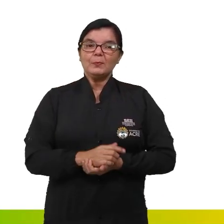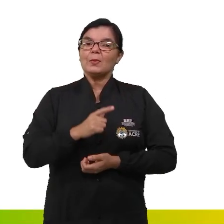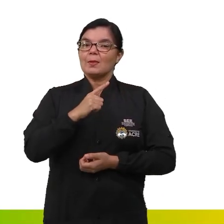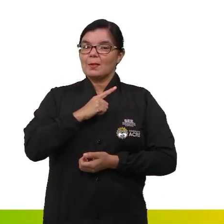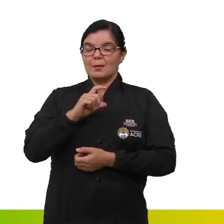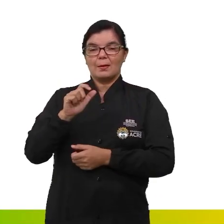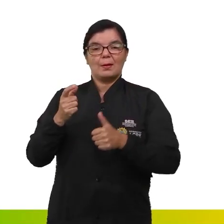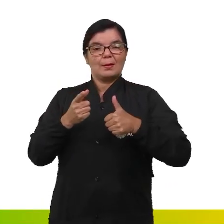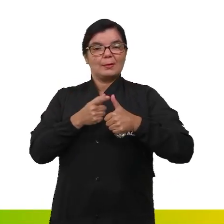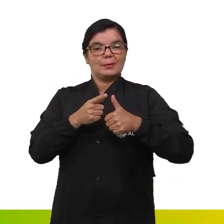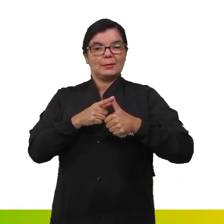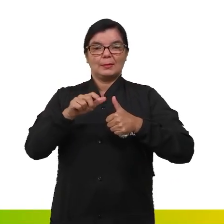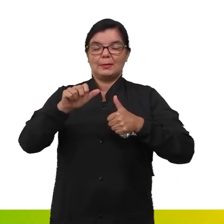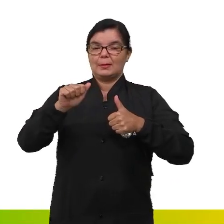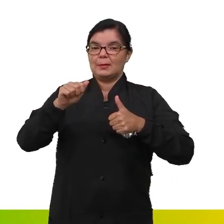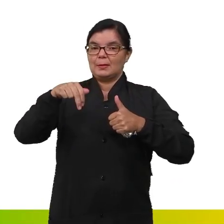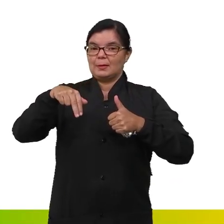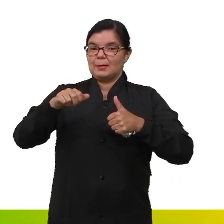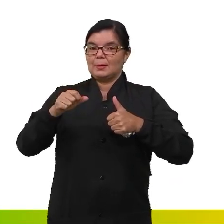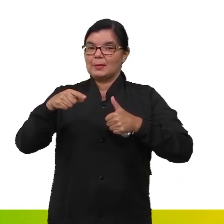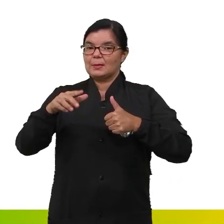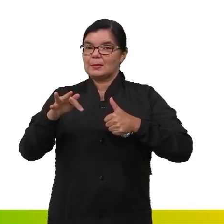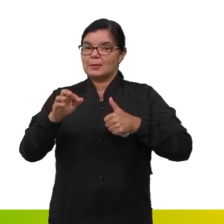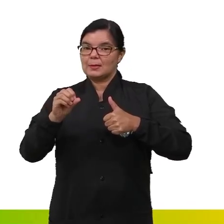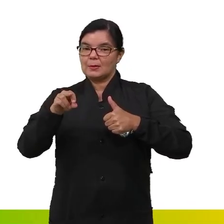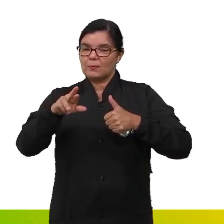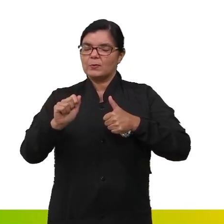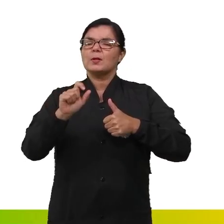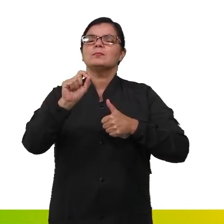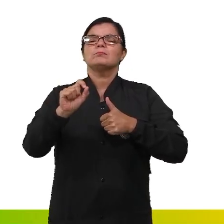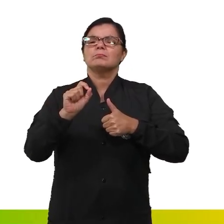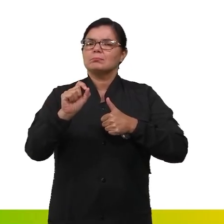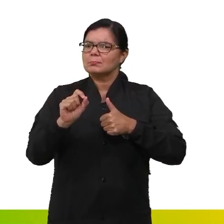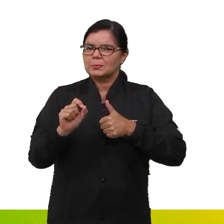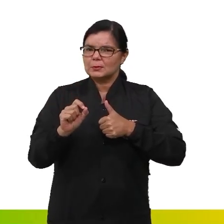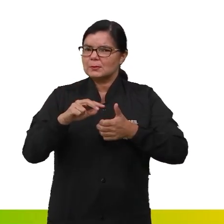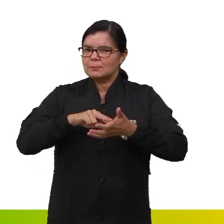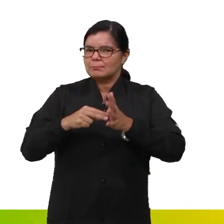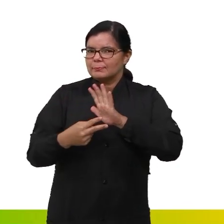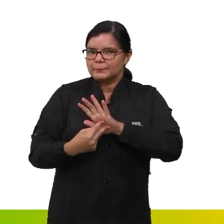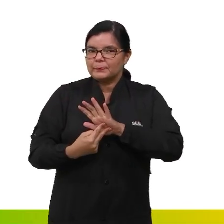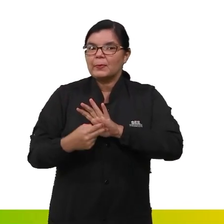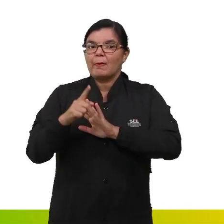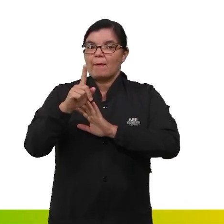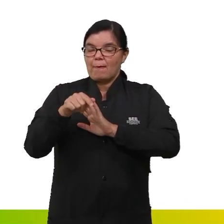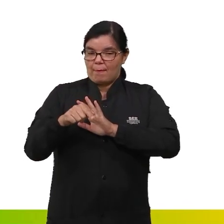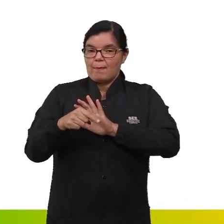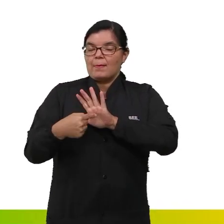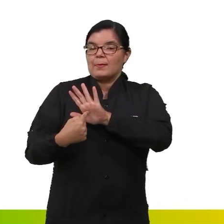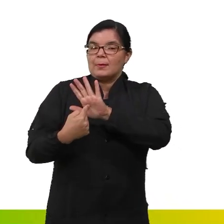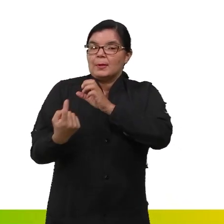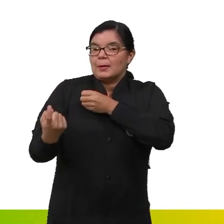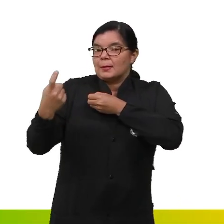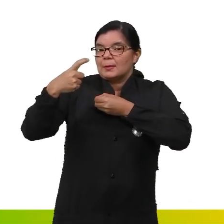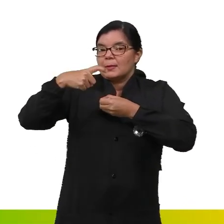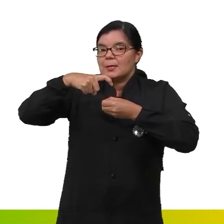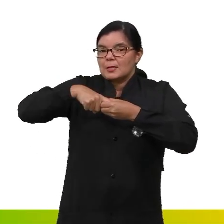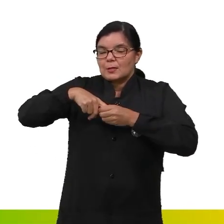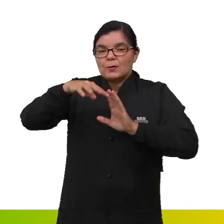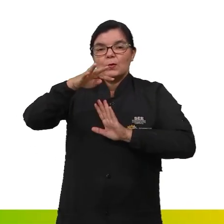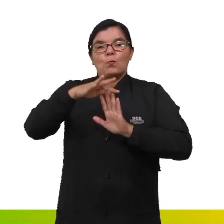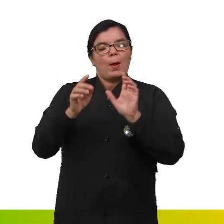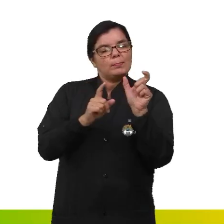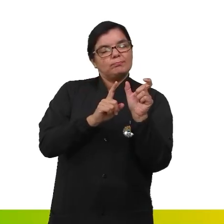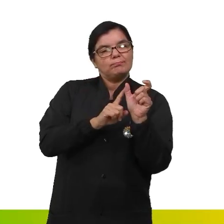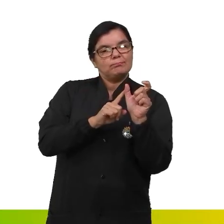tenho a primeira, é uma anáfora. O que é a anáfora? Ela retoma um